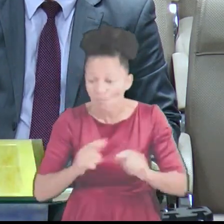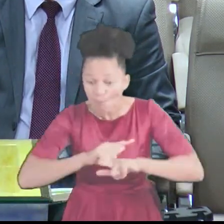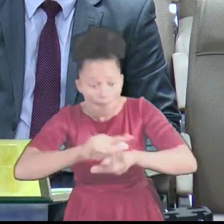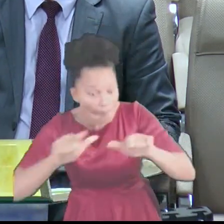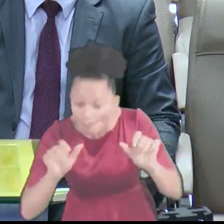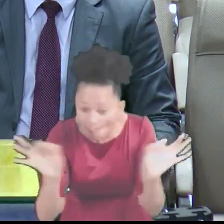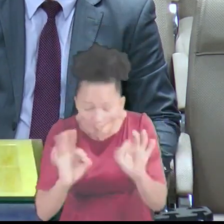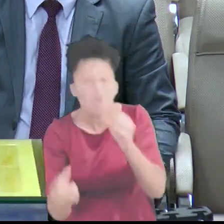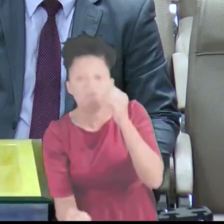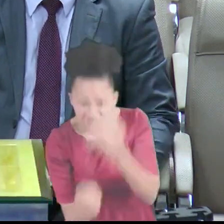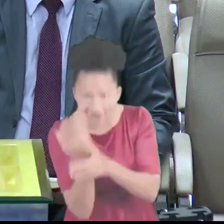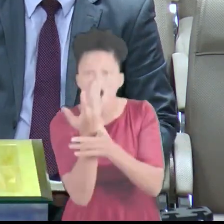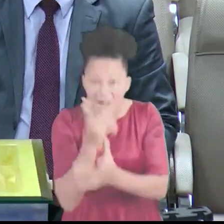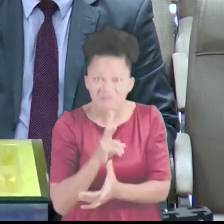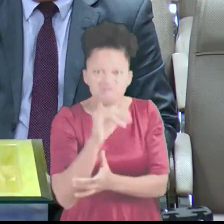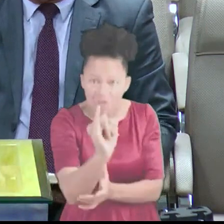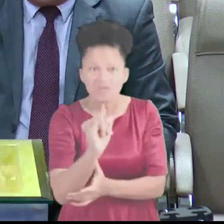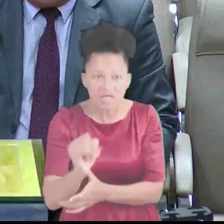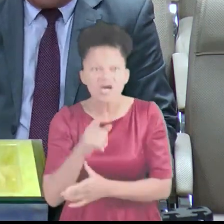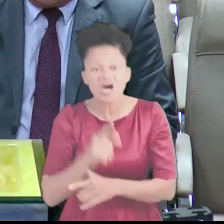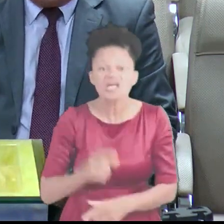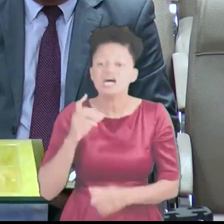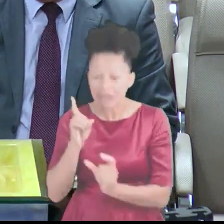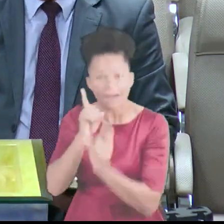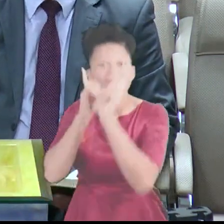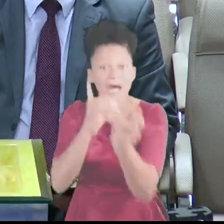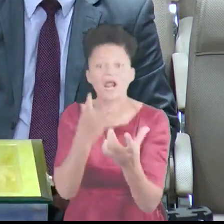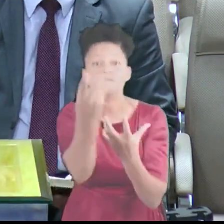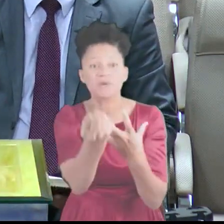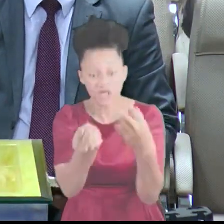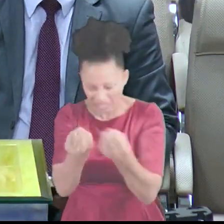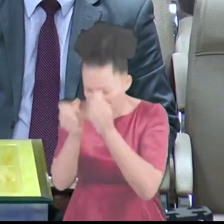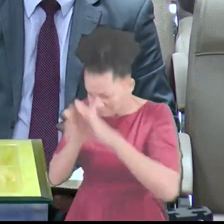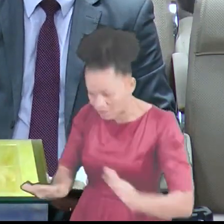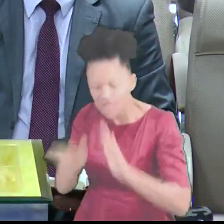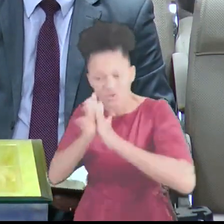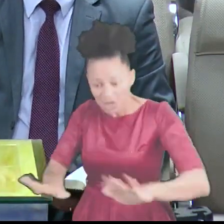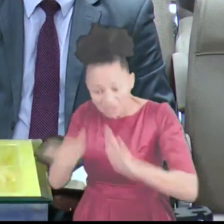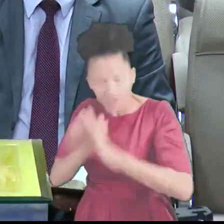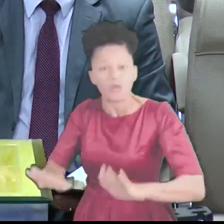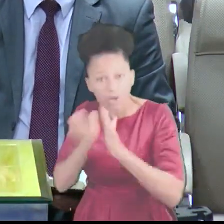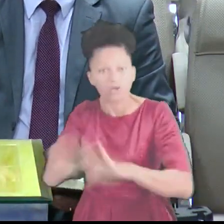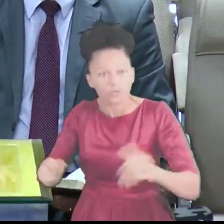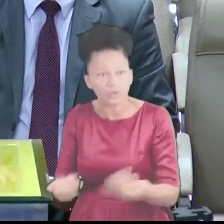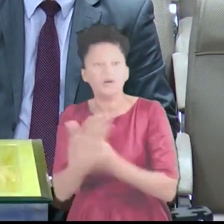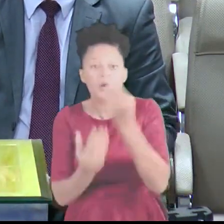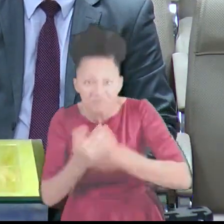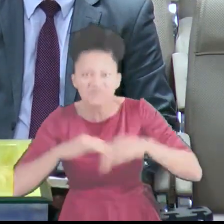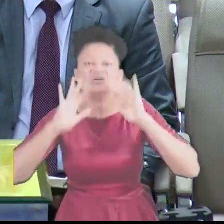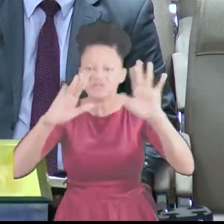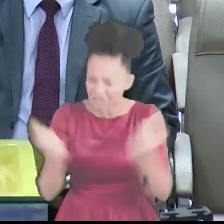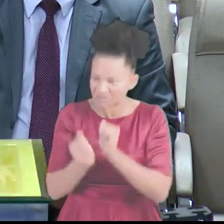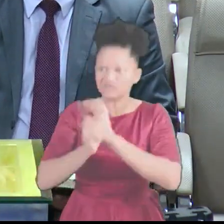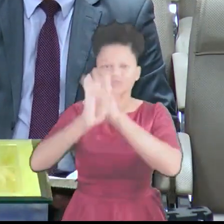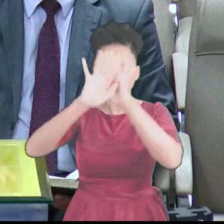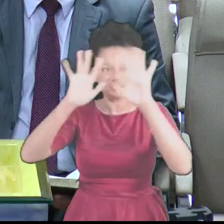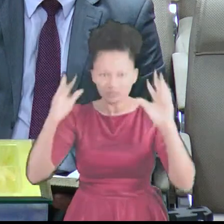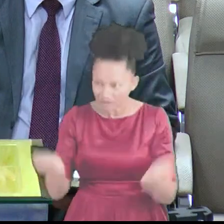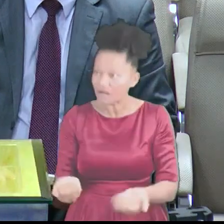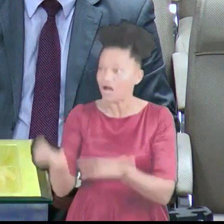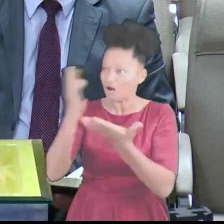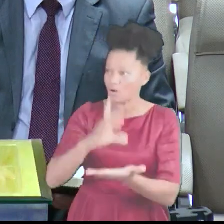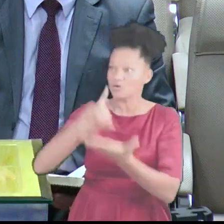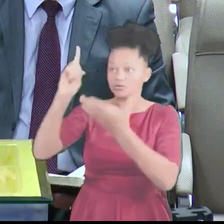existência aquilo que não existe. E quem pega esta palavra, adora, adora, adora, levanta a tua mão e glorifica ao Deus